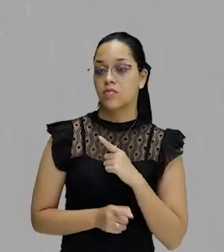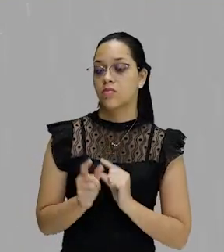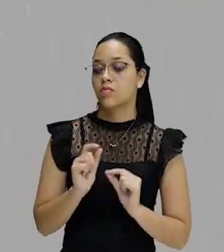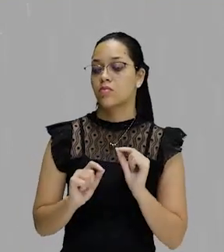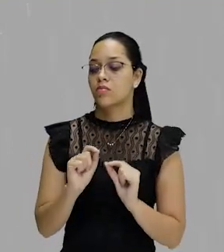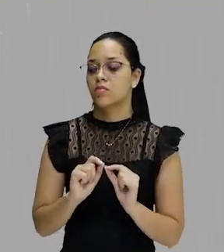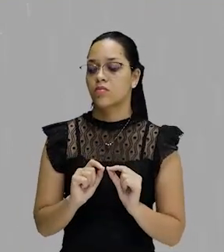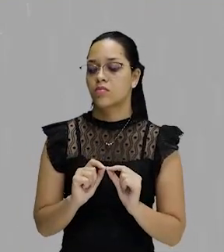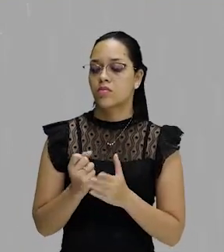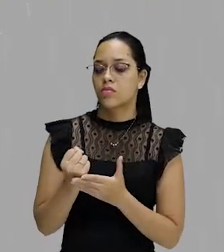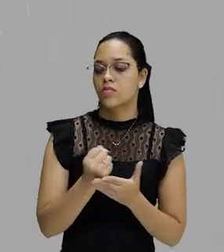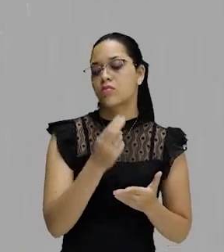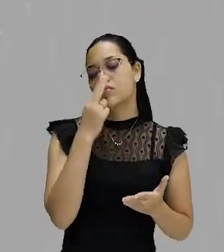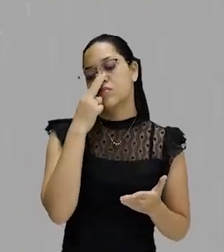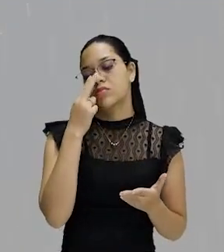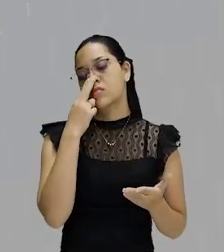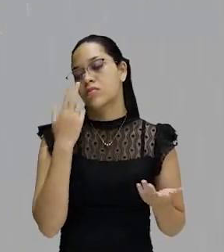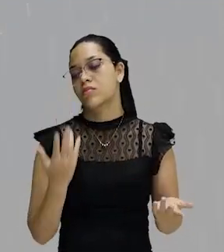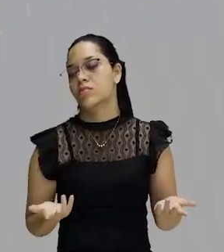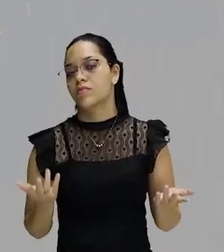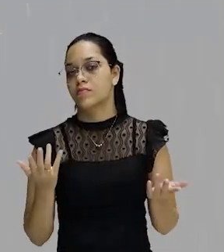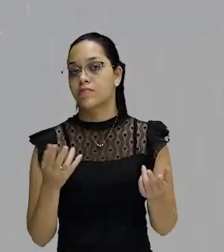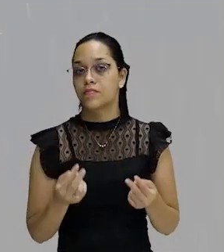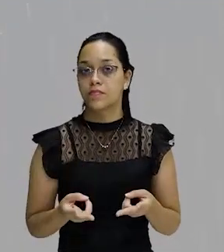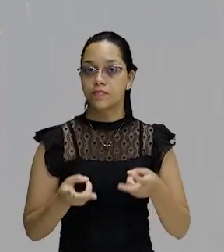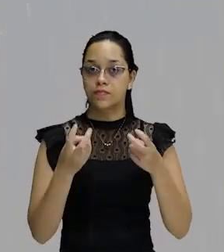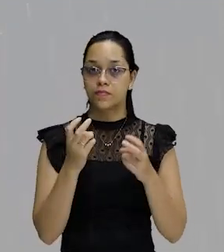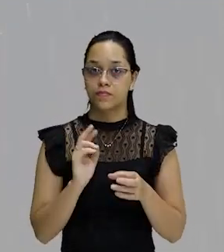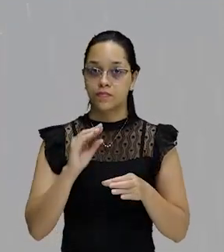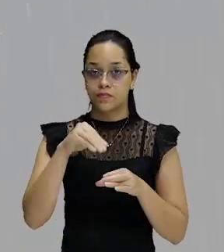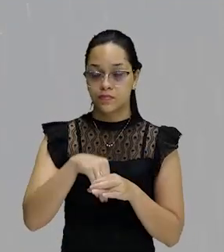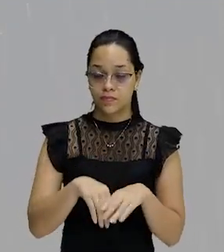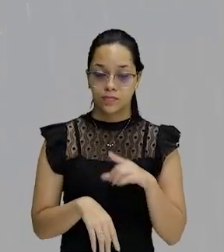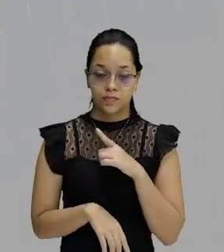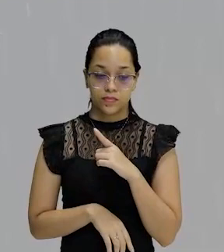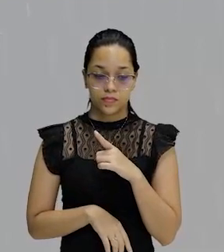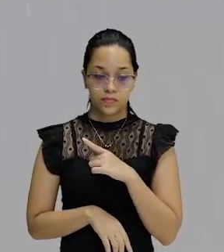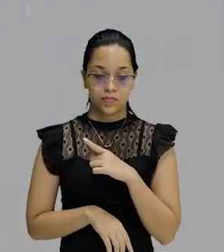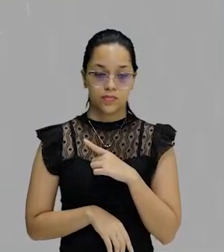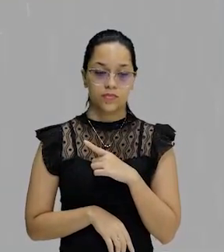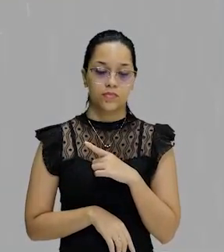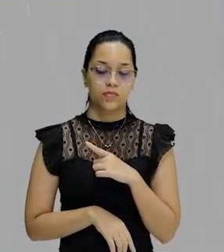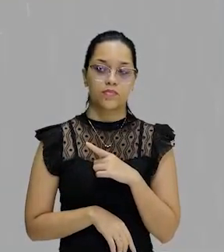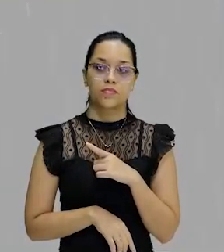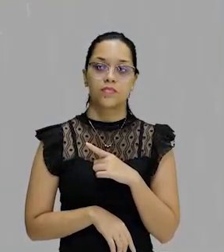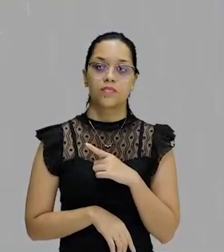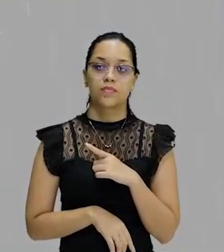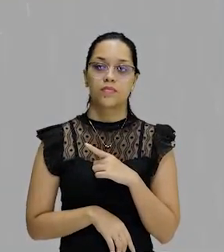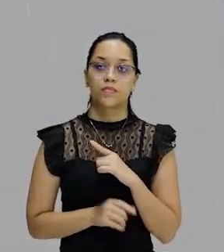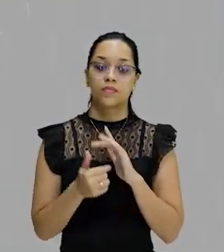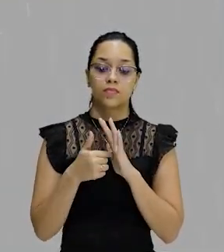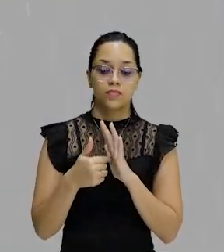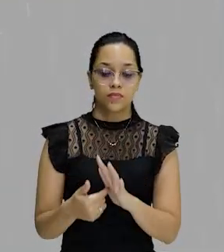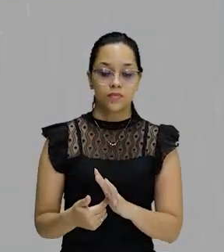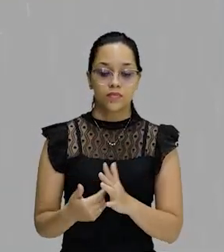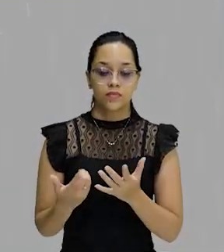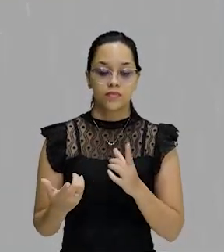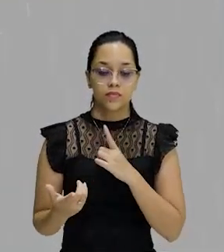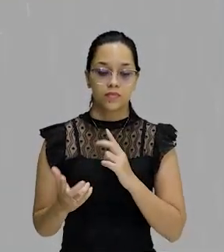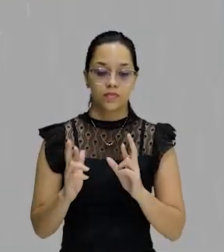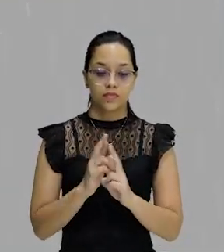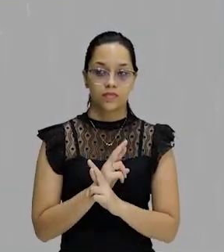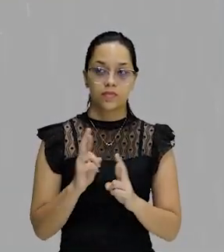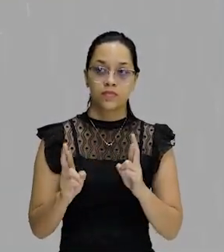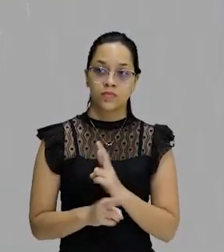Então aqui você percebe, né, dentro da obra O Mercador de Veneza, um fragmento que mostra a